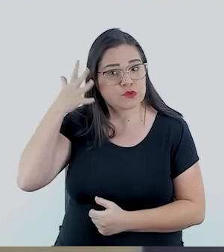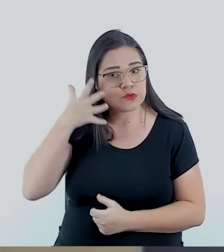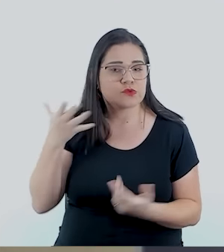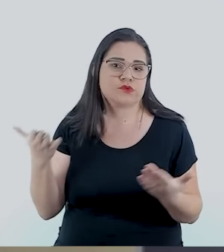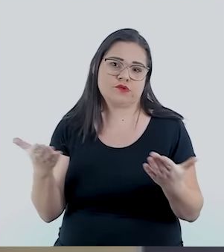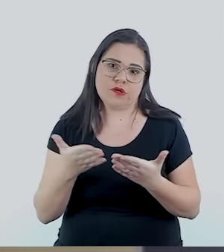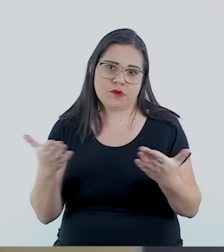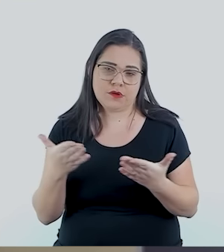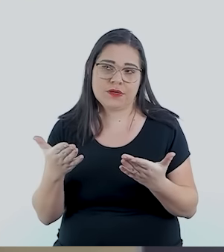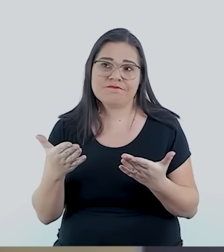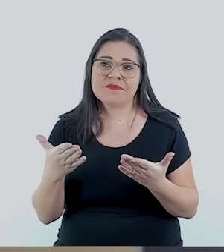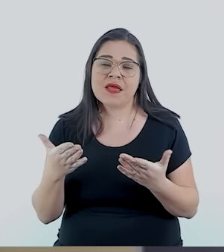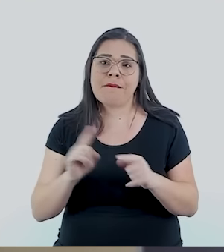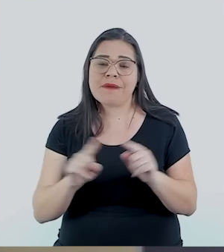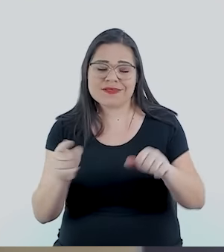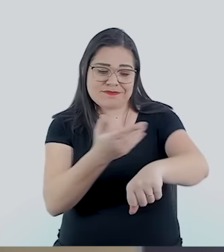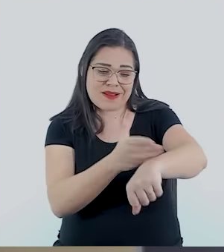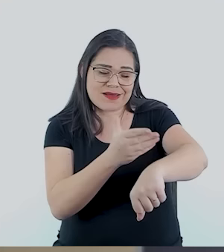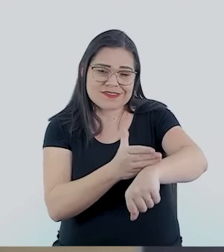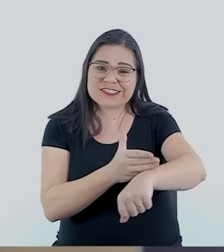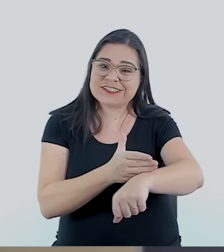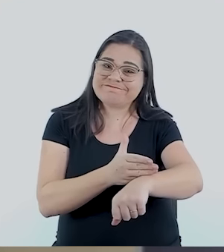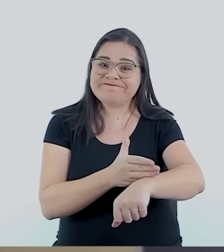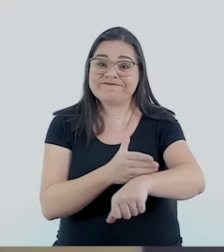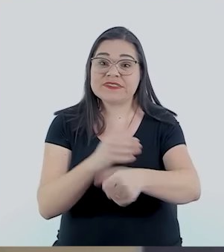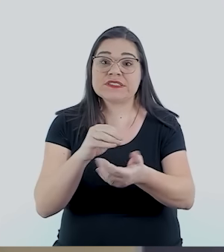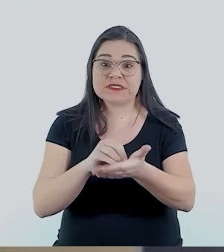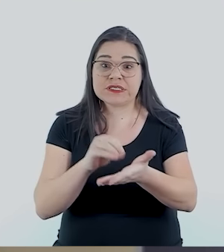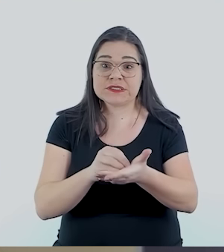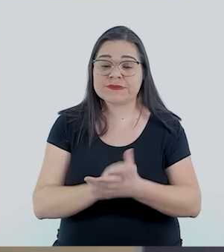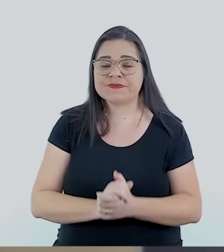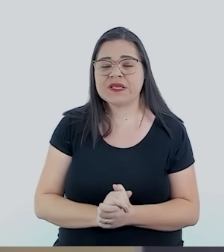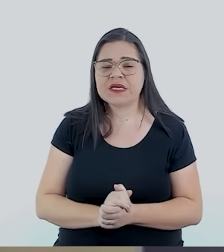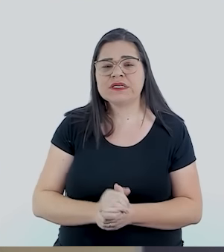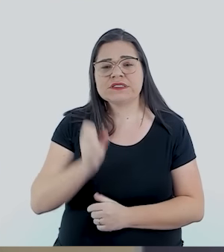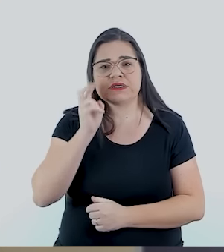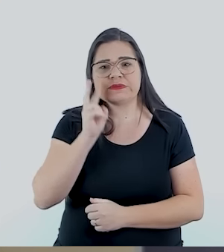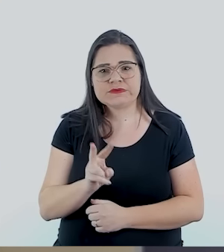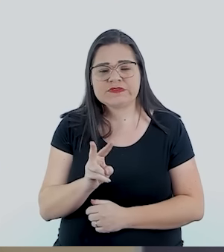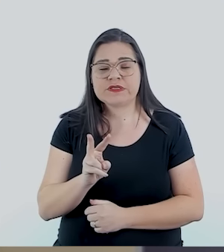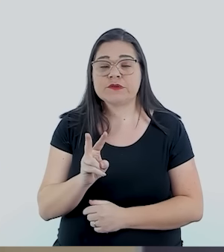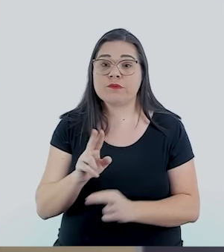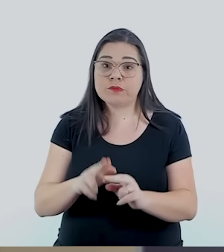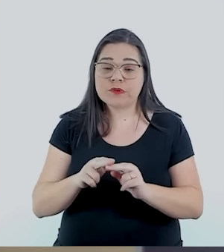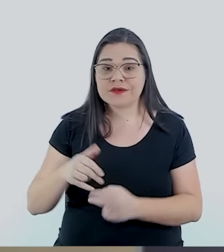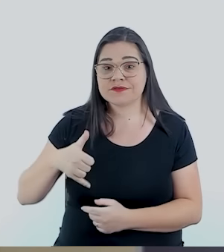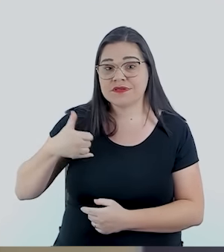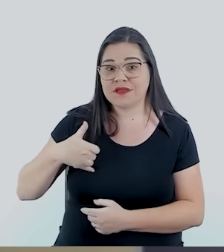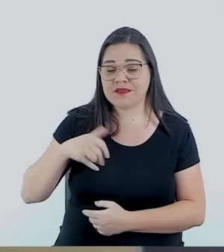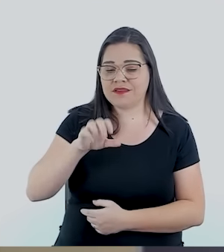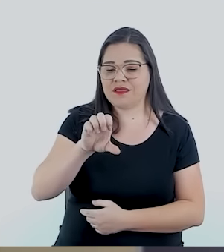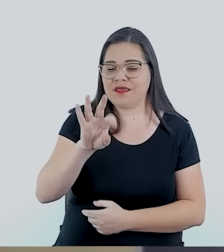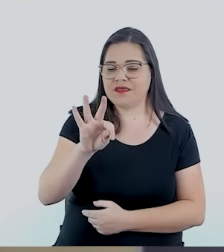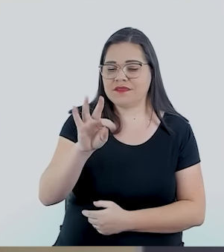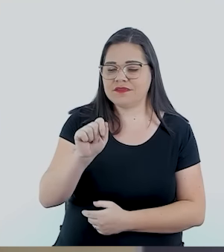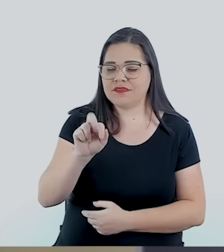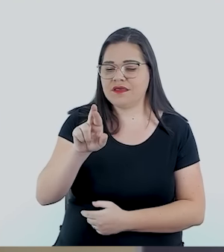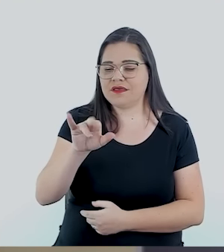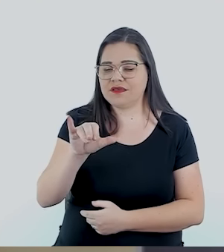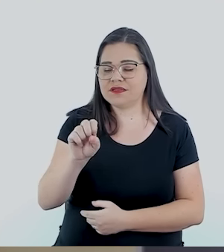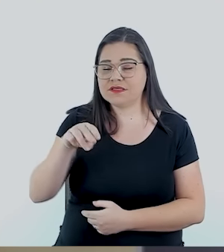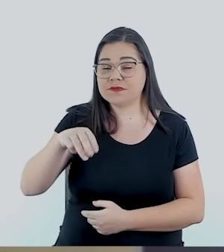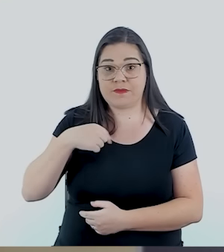discurso do que na prática né E aí olhando para essa questão do etarismo eh a sensação que eu tenho